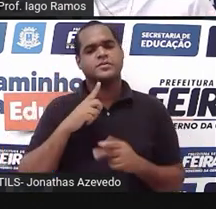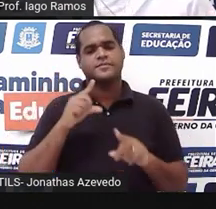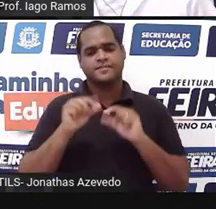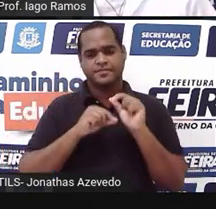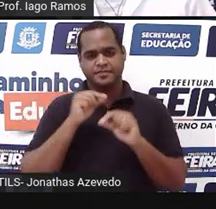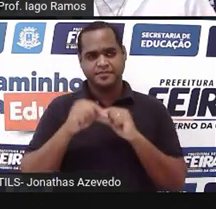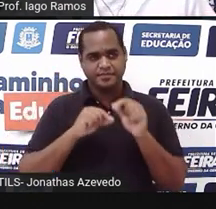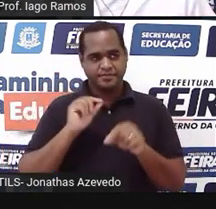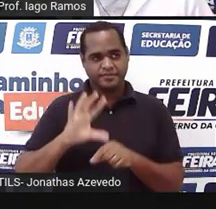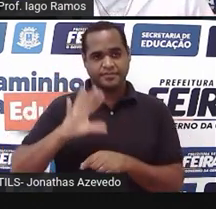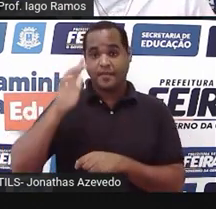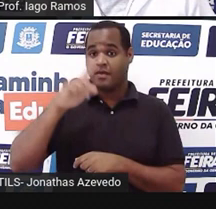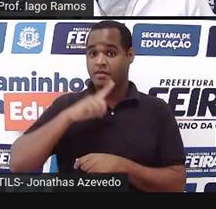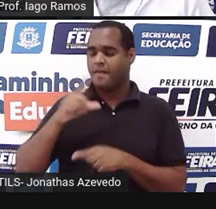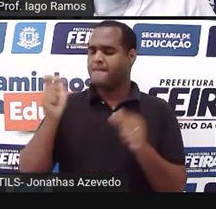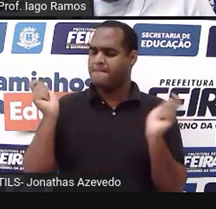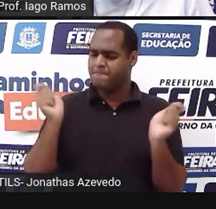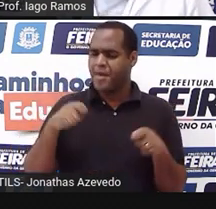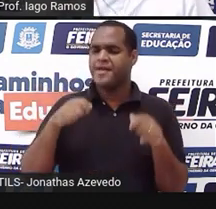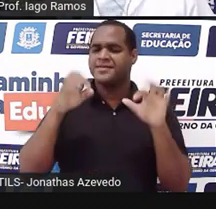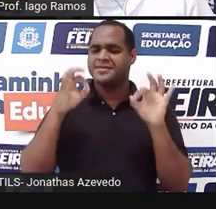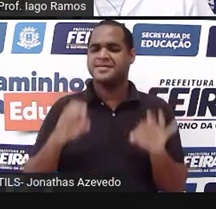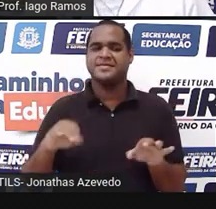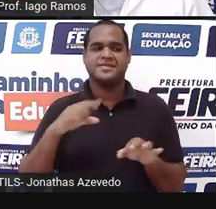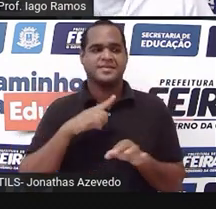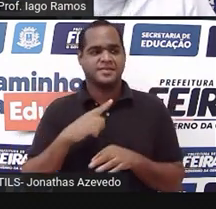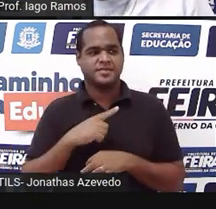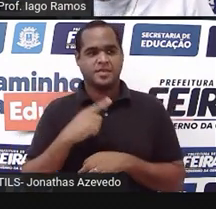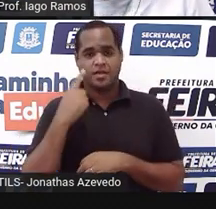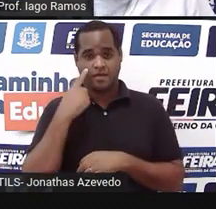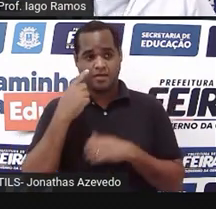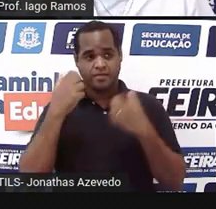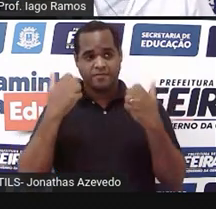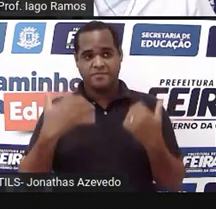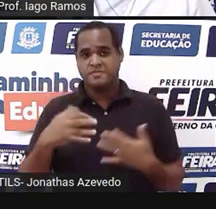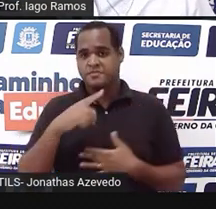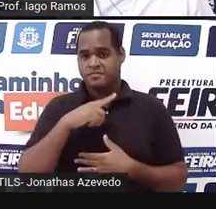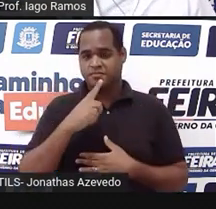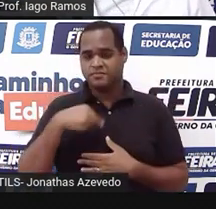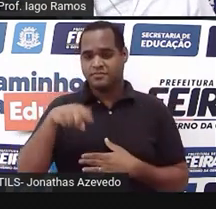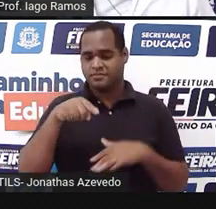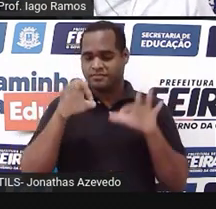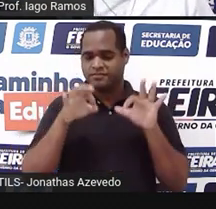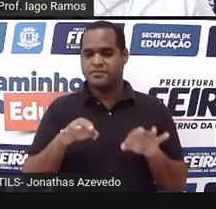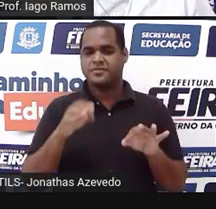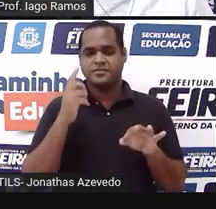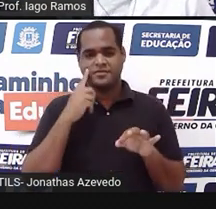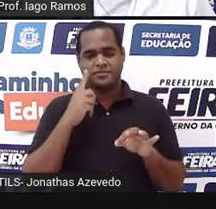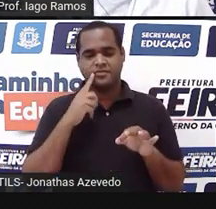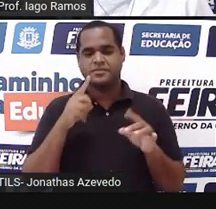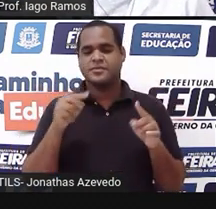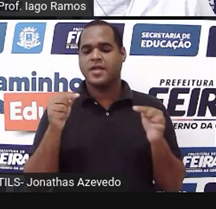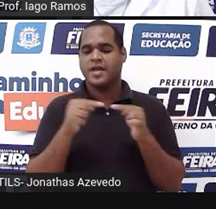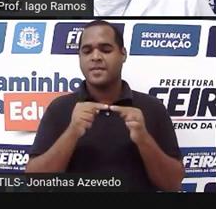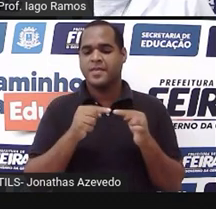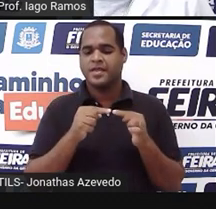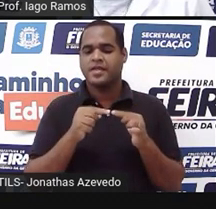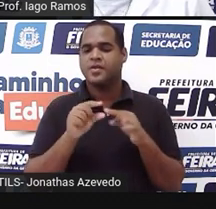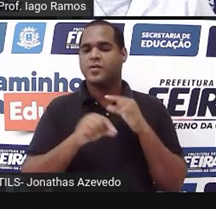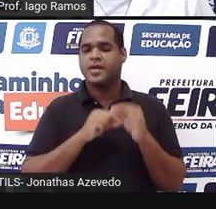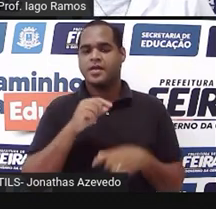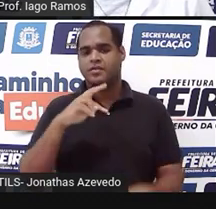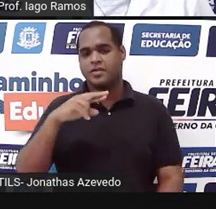em um quadrilátero pode ter certeza de olhos fechados e esse quadrilátero ele é um